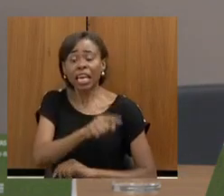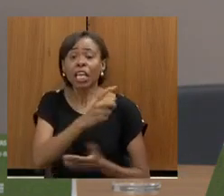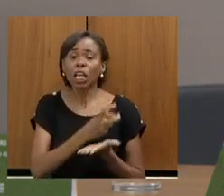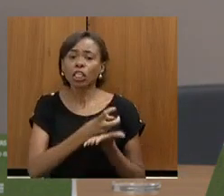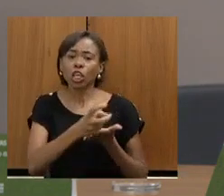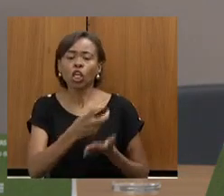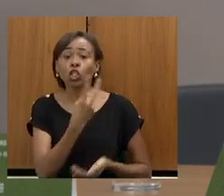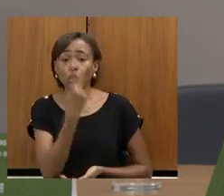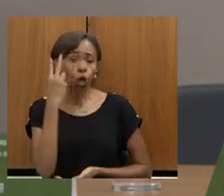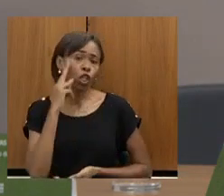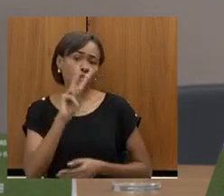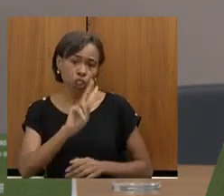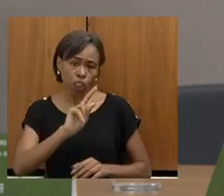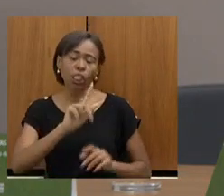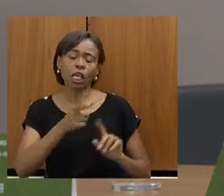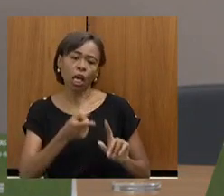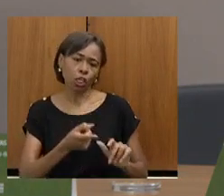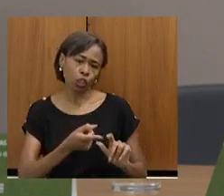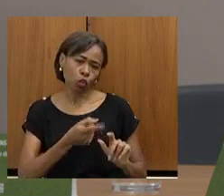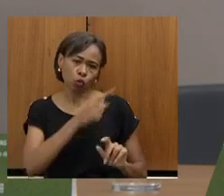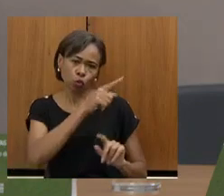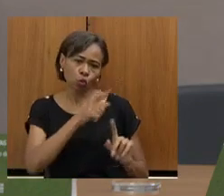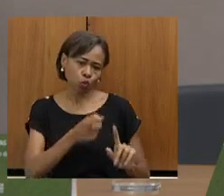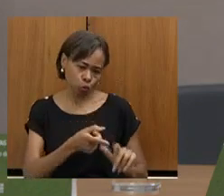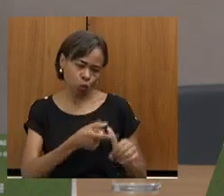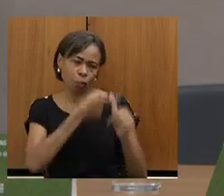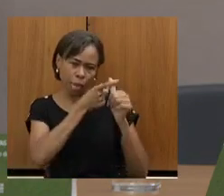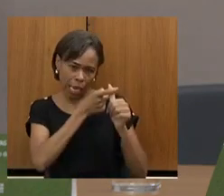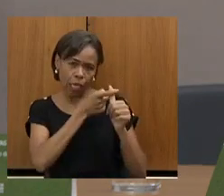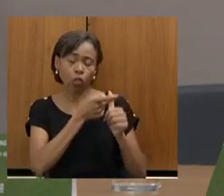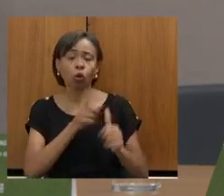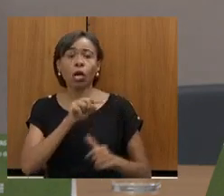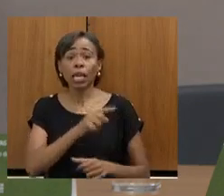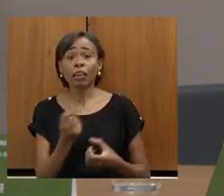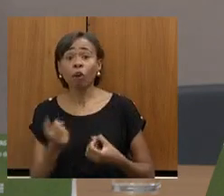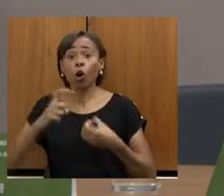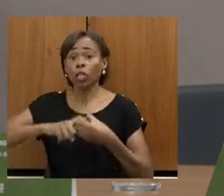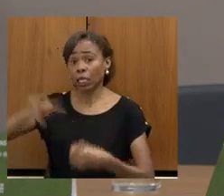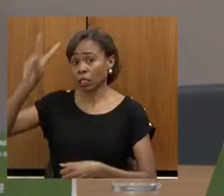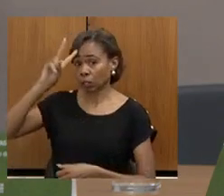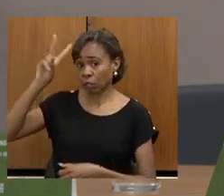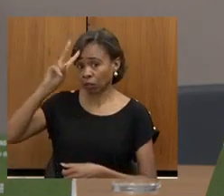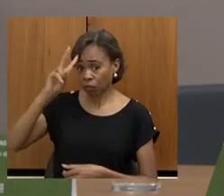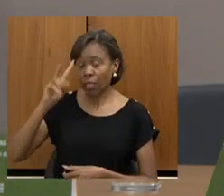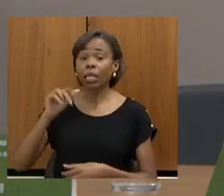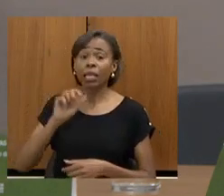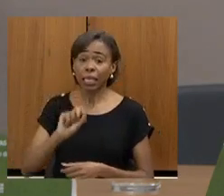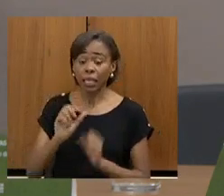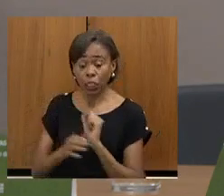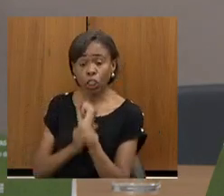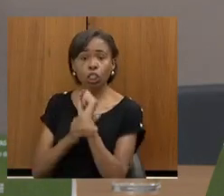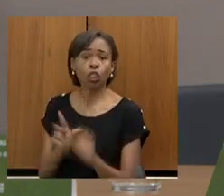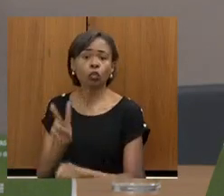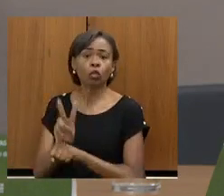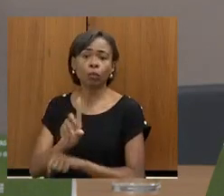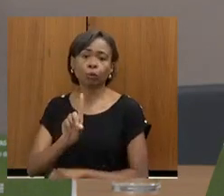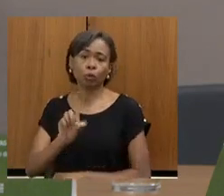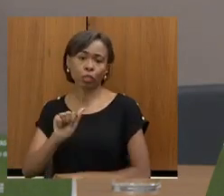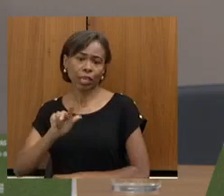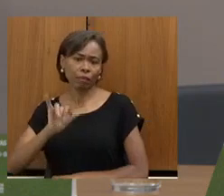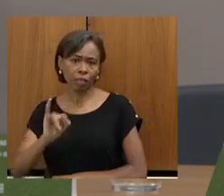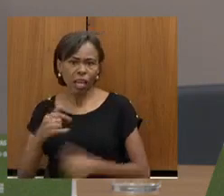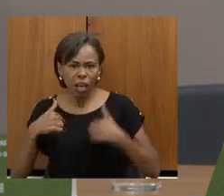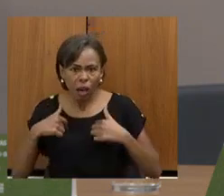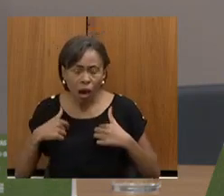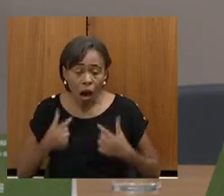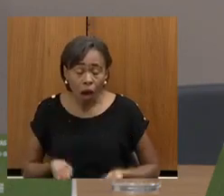dias, ia voltar na segunda-feira em outra sala e o Davi ia ter um segurança. eu quase caí dura